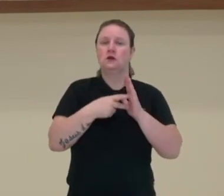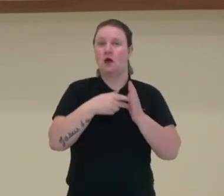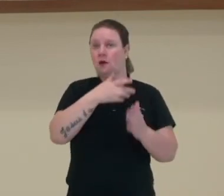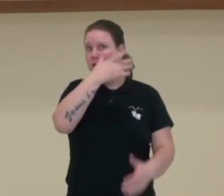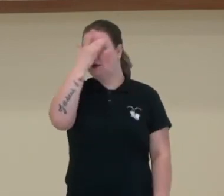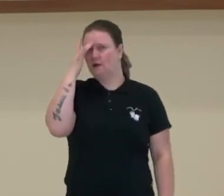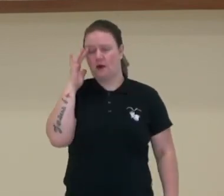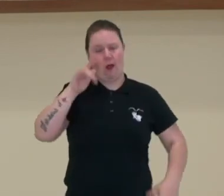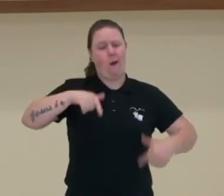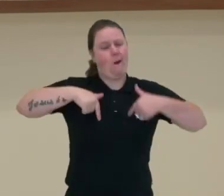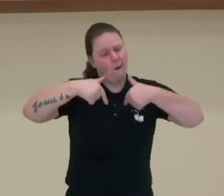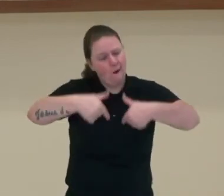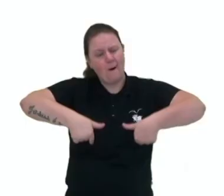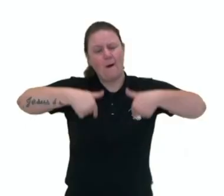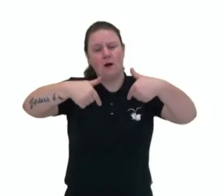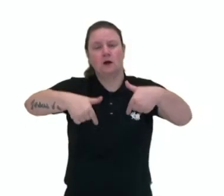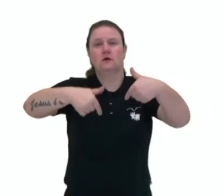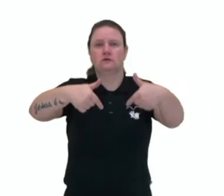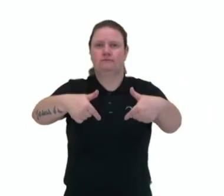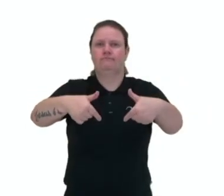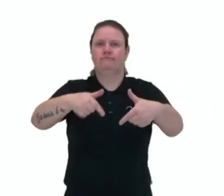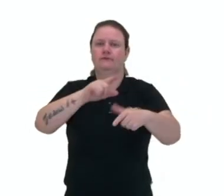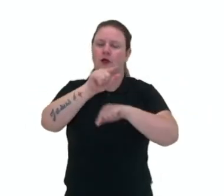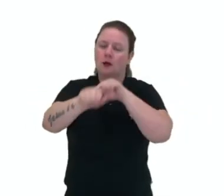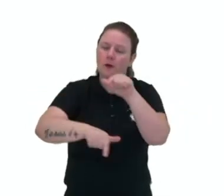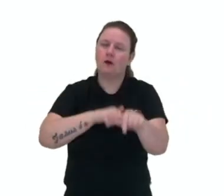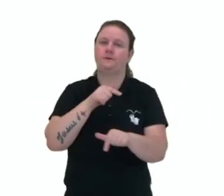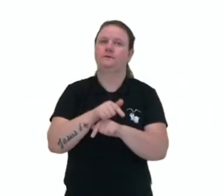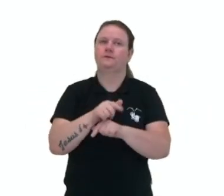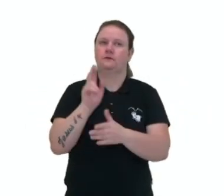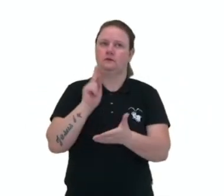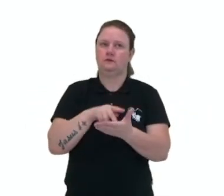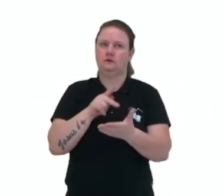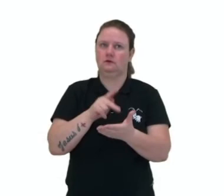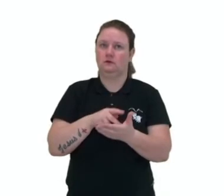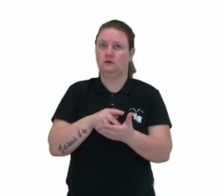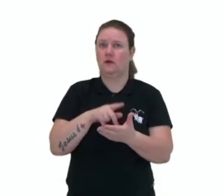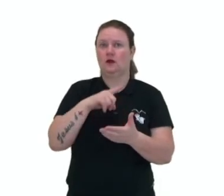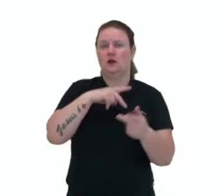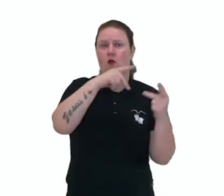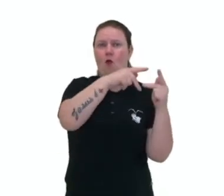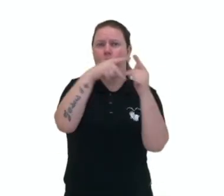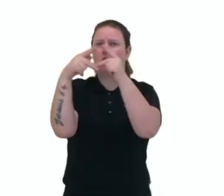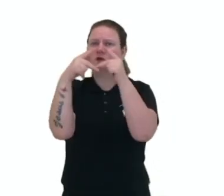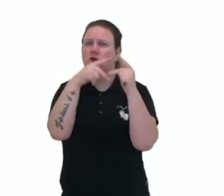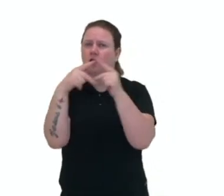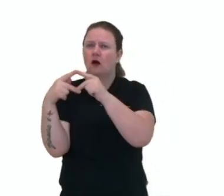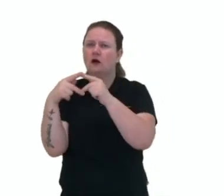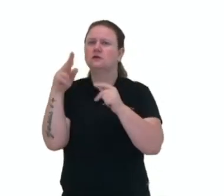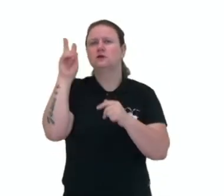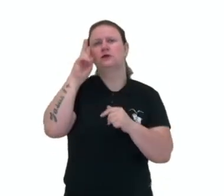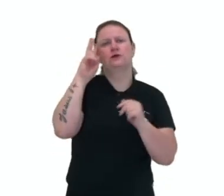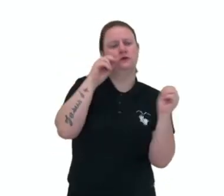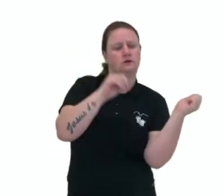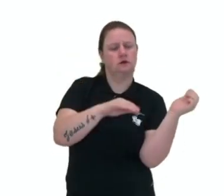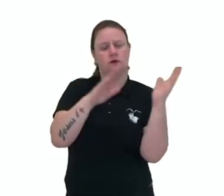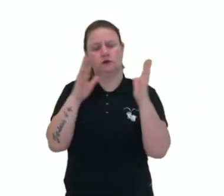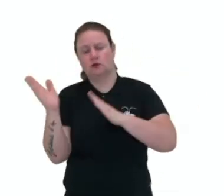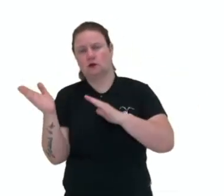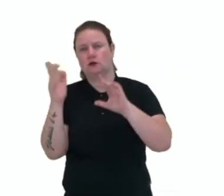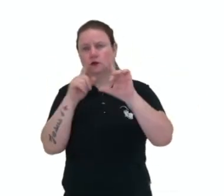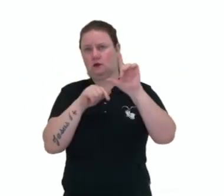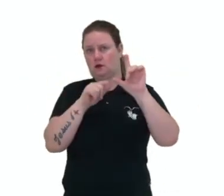herói. Intertextualidade com a linguagem utilizada em histórias em quadrinhos e outras histórias de heróis fictícios. A letra em